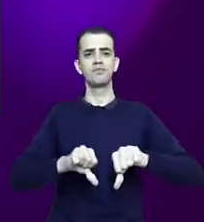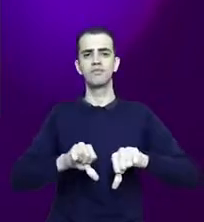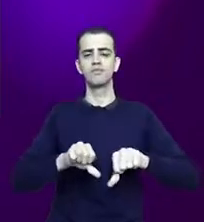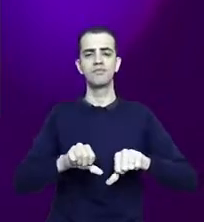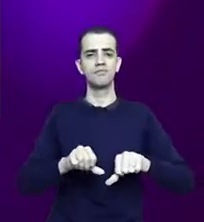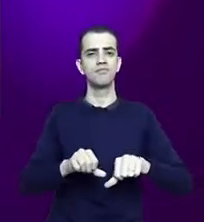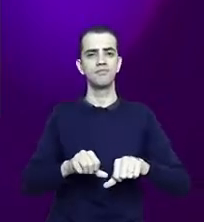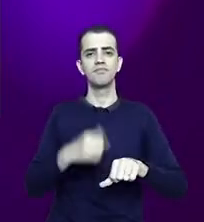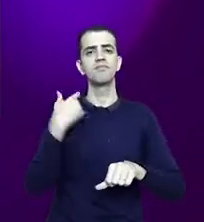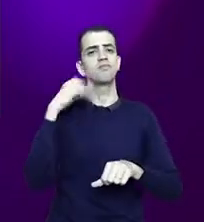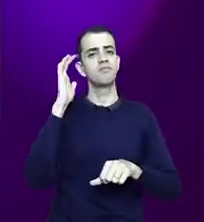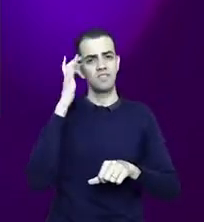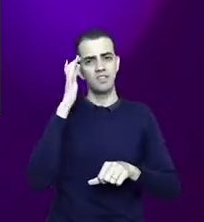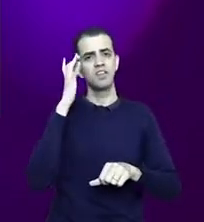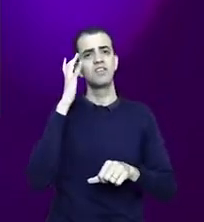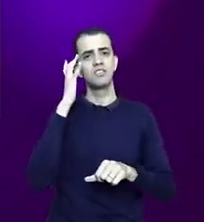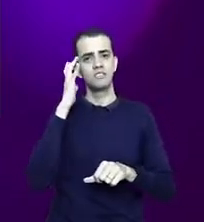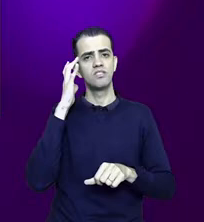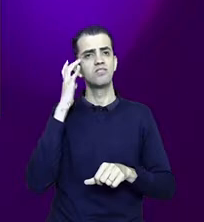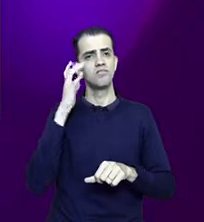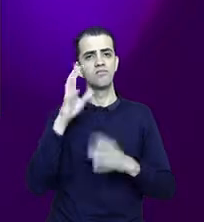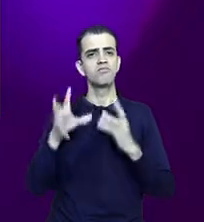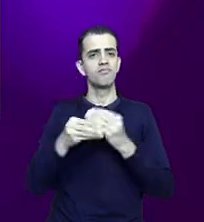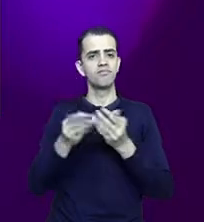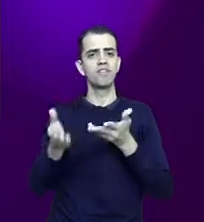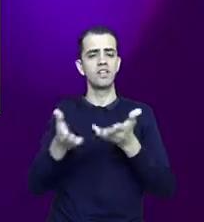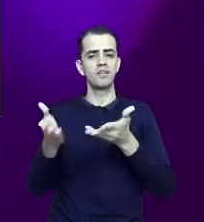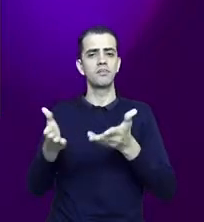Acho que valeria um estudo adicional aí.